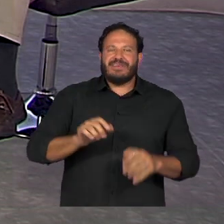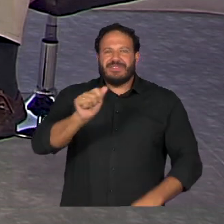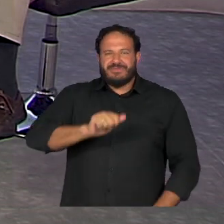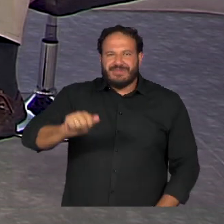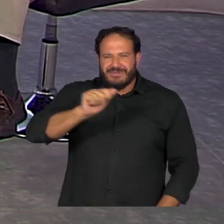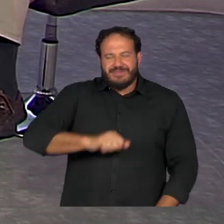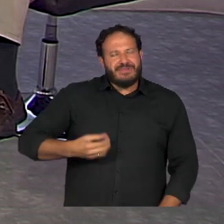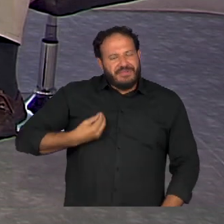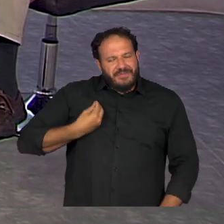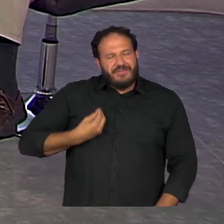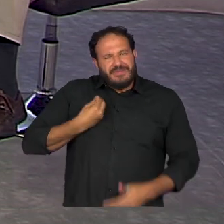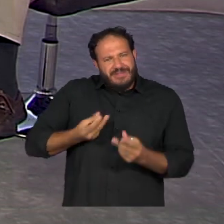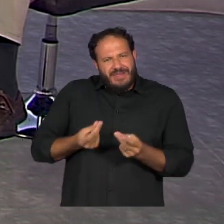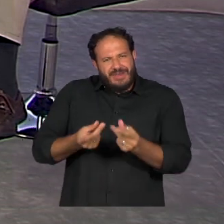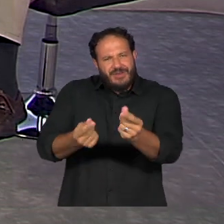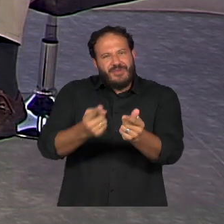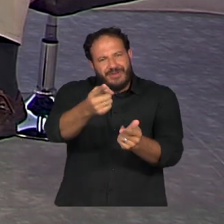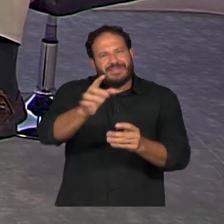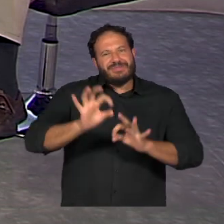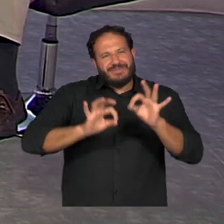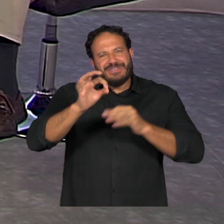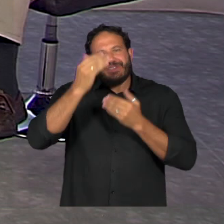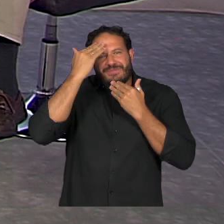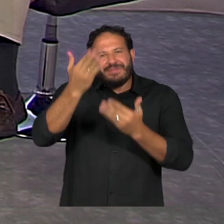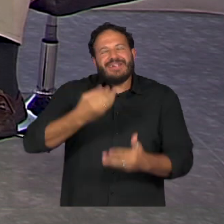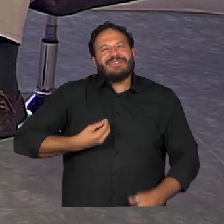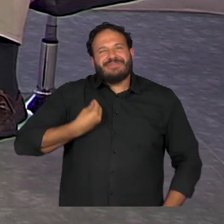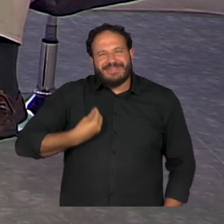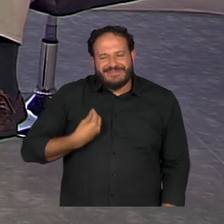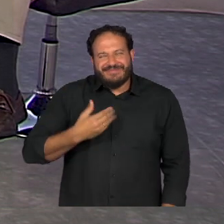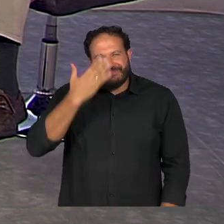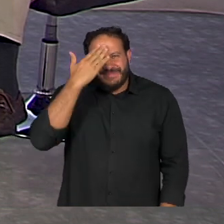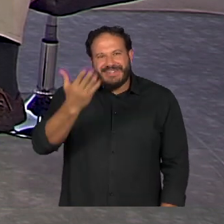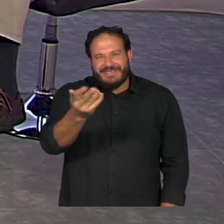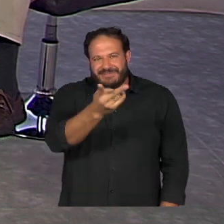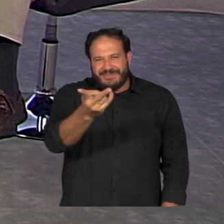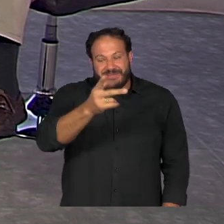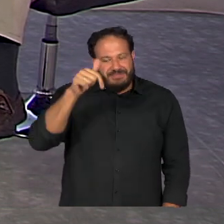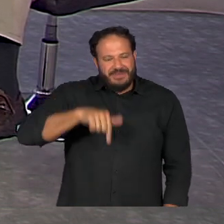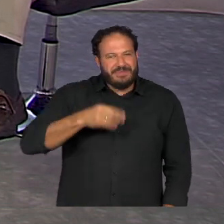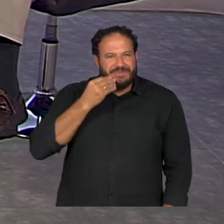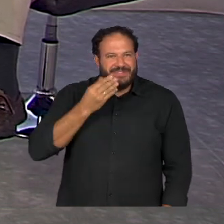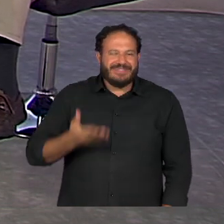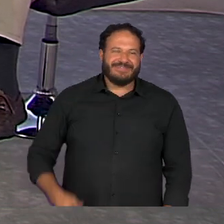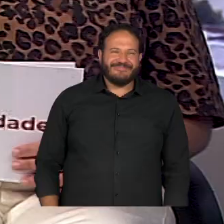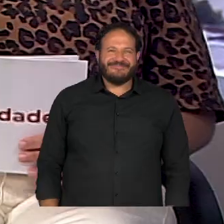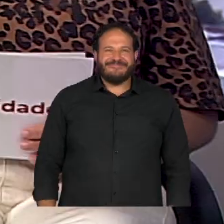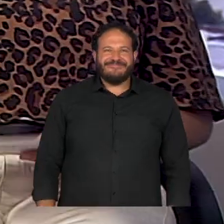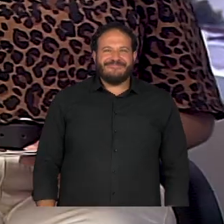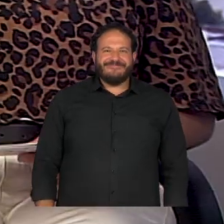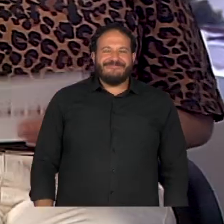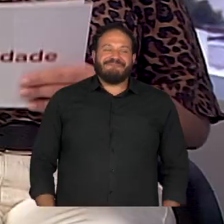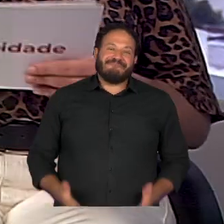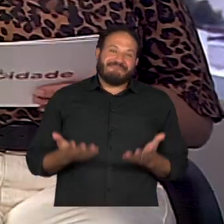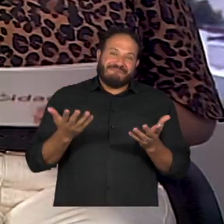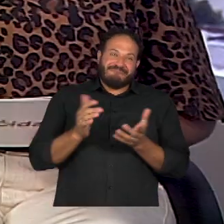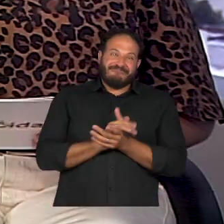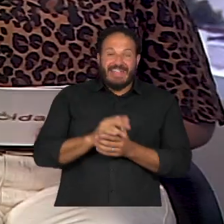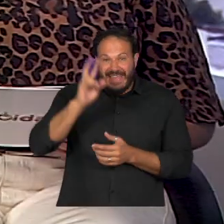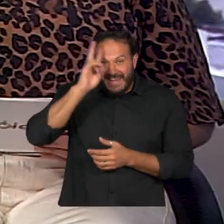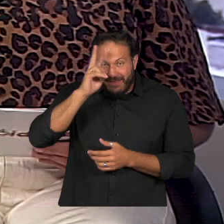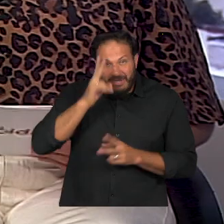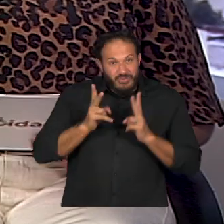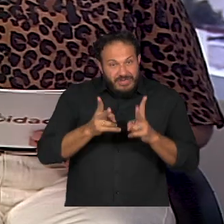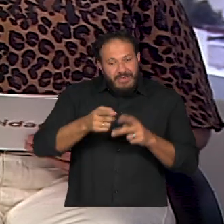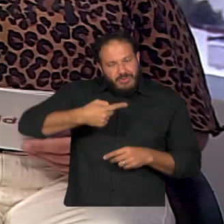vida longa a esse projeto Obrigada pela pres Muito obrigado a vocês pela oportunidade gente lembrando sempre que